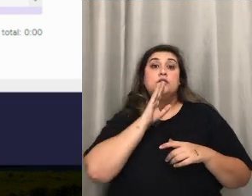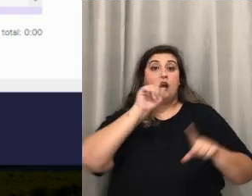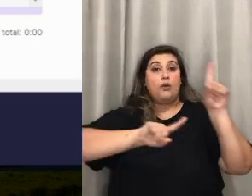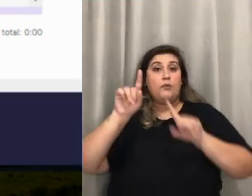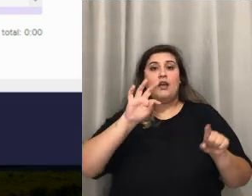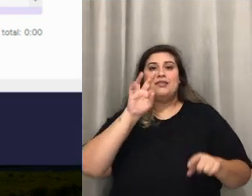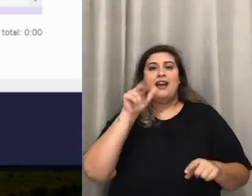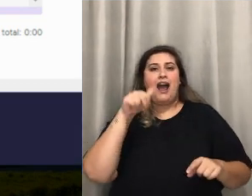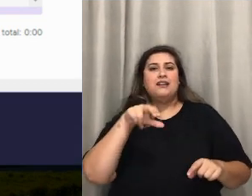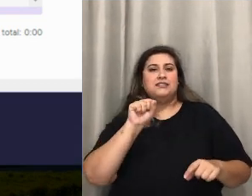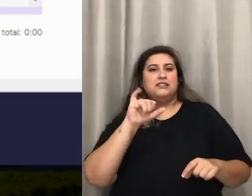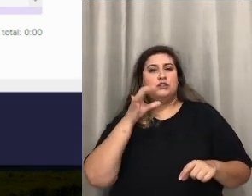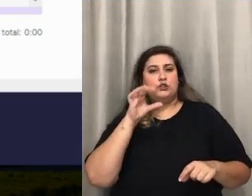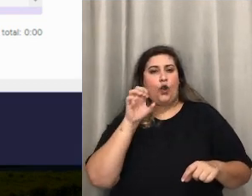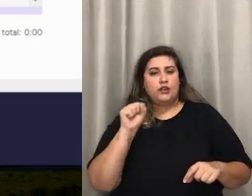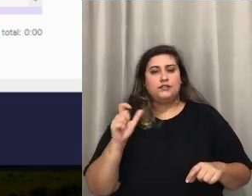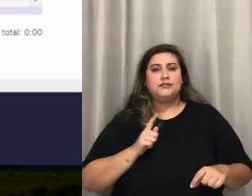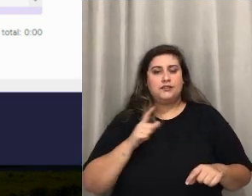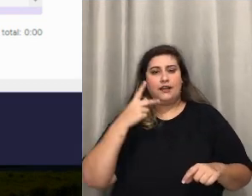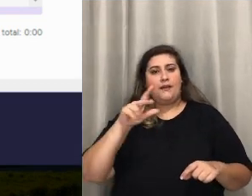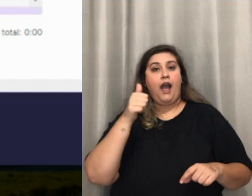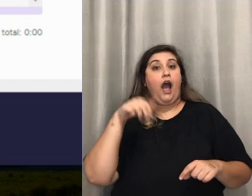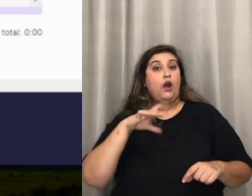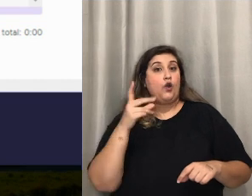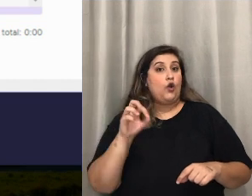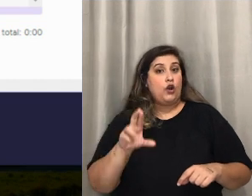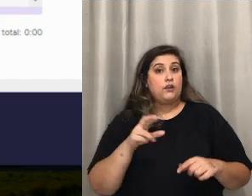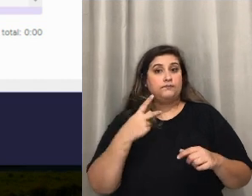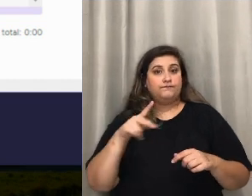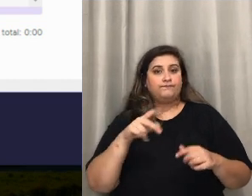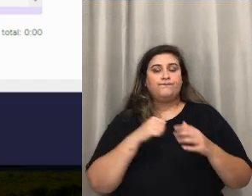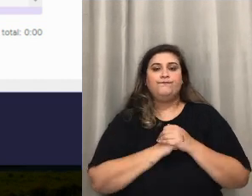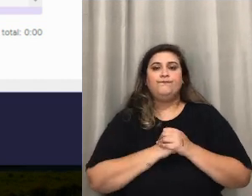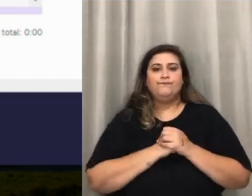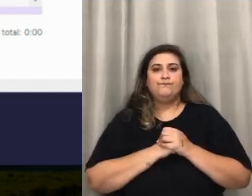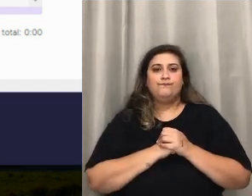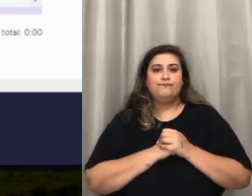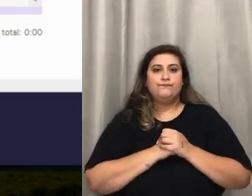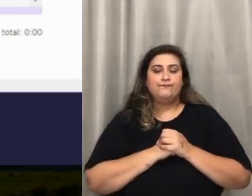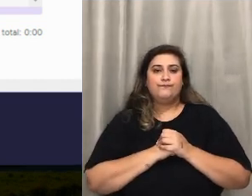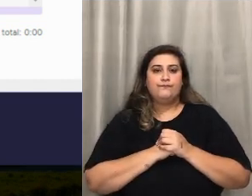Vamos conhecer algumas das transições que tem aqui na plataforma Anchor.